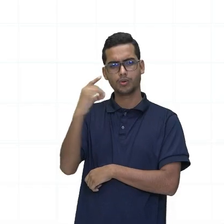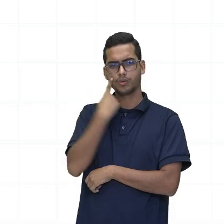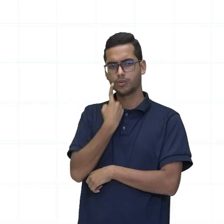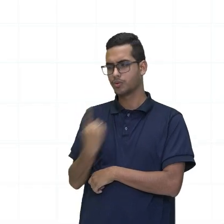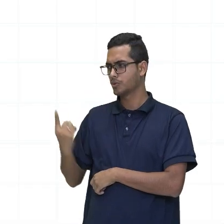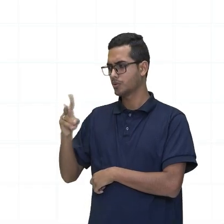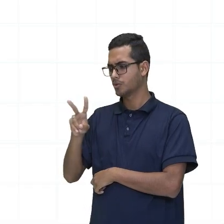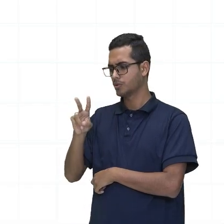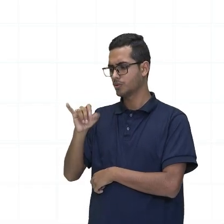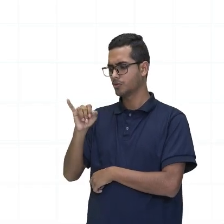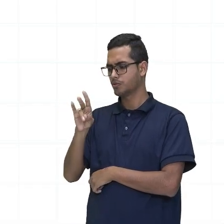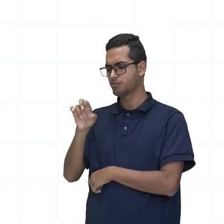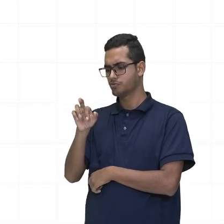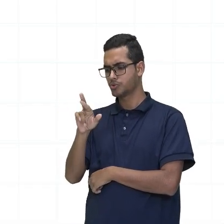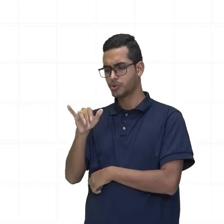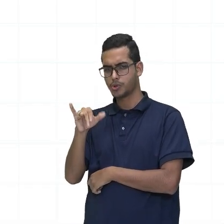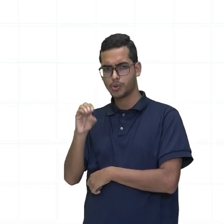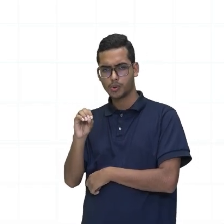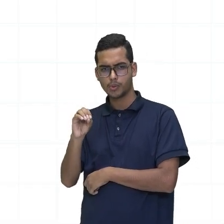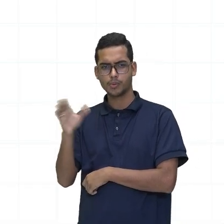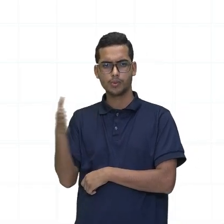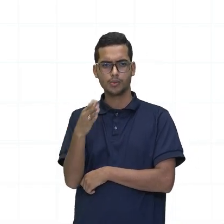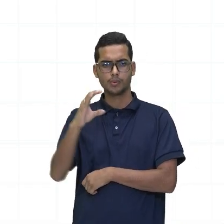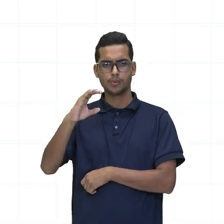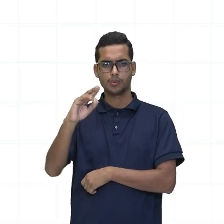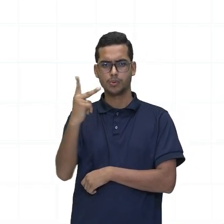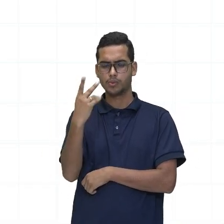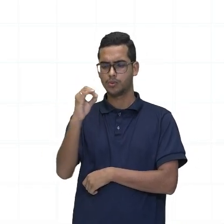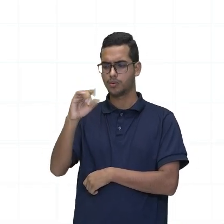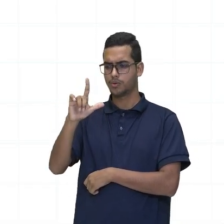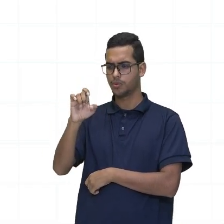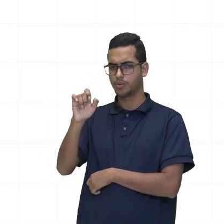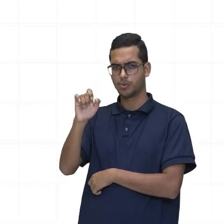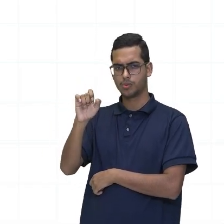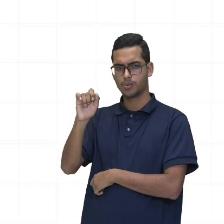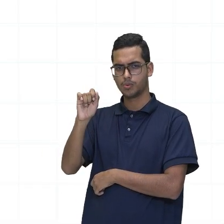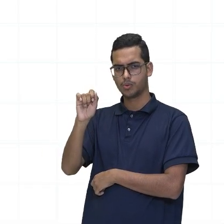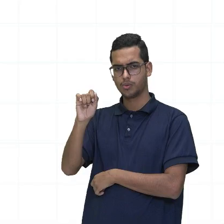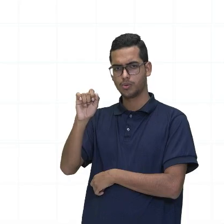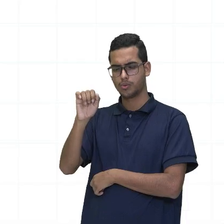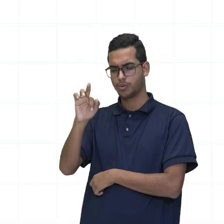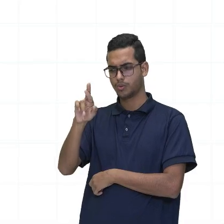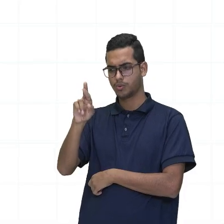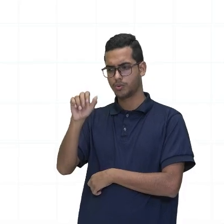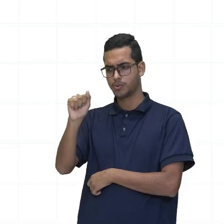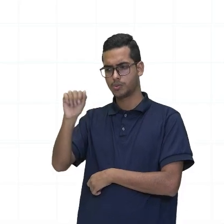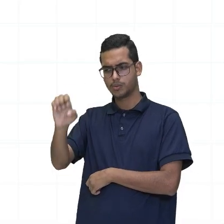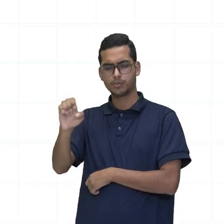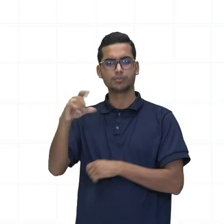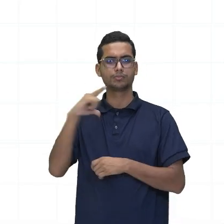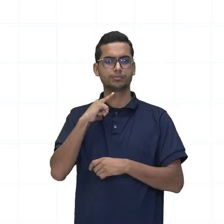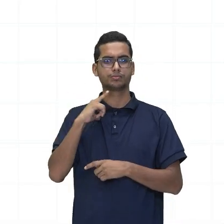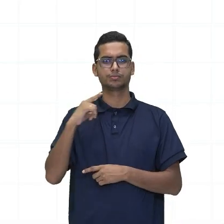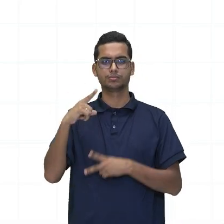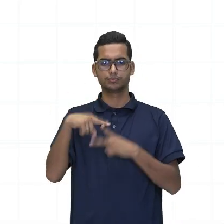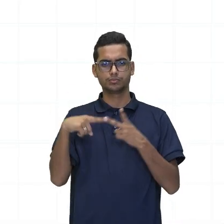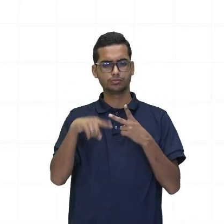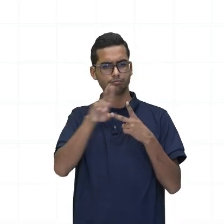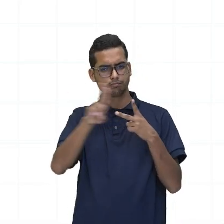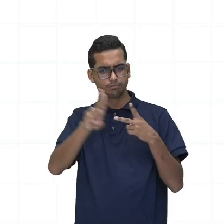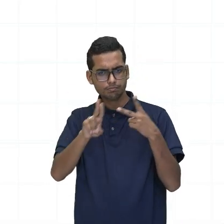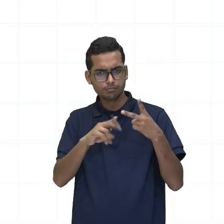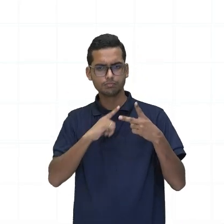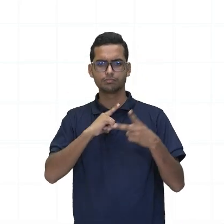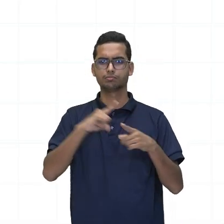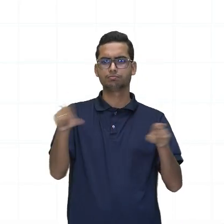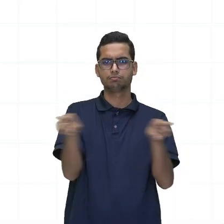das regras de nomenclatura, né? Binomial, ela é formada por dois nomes, em que o primeiro,